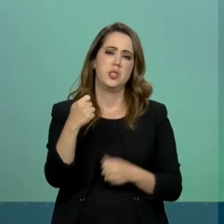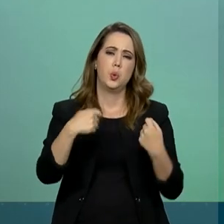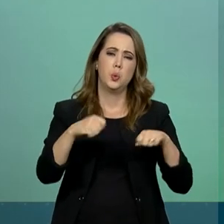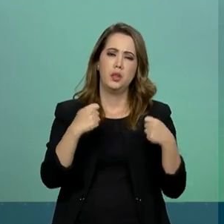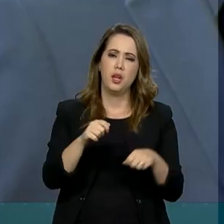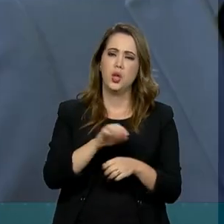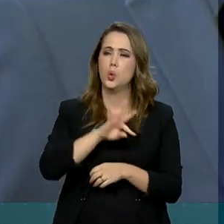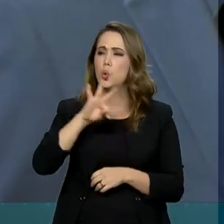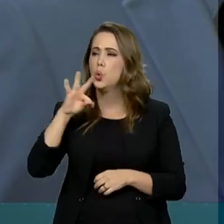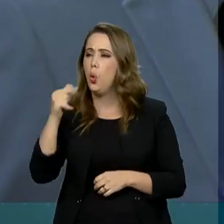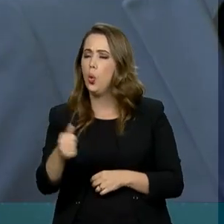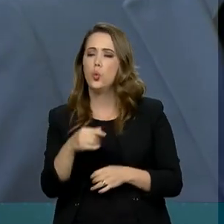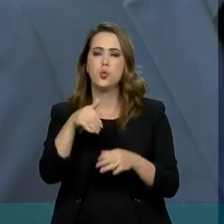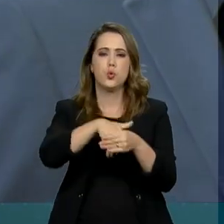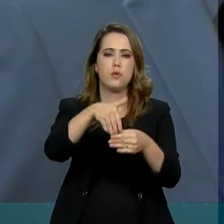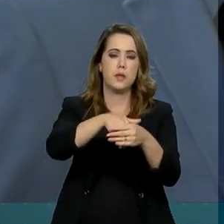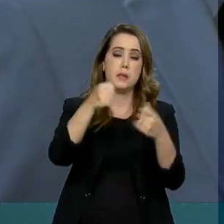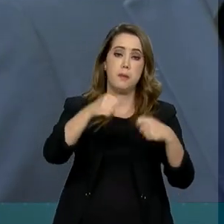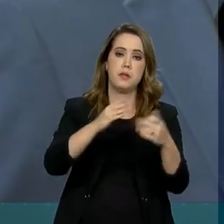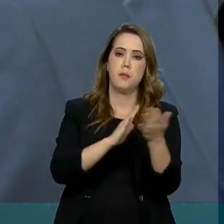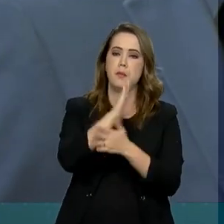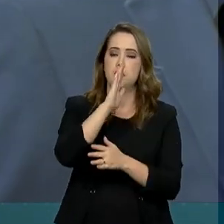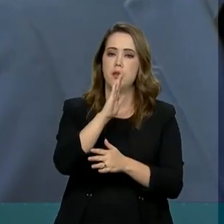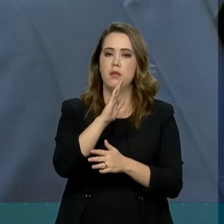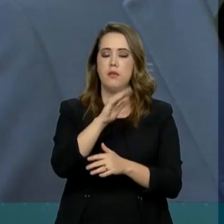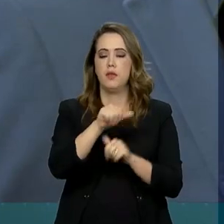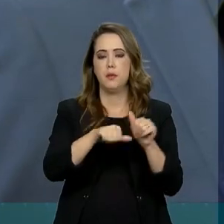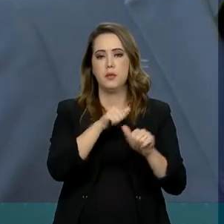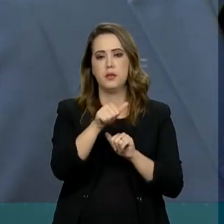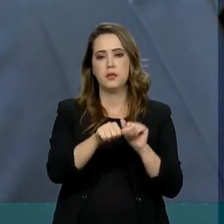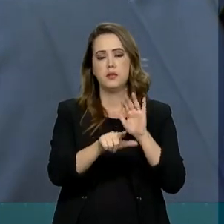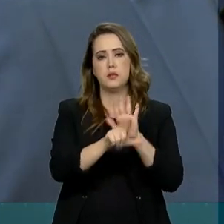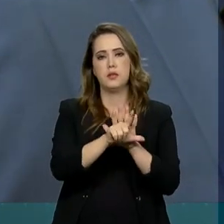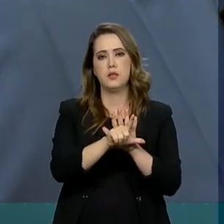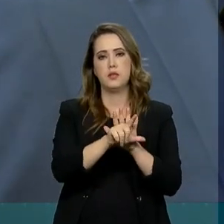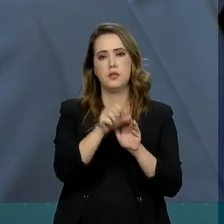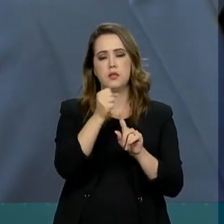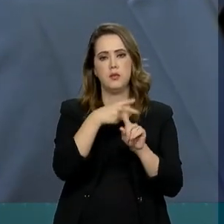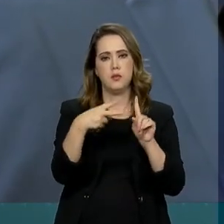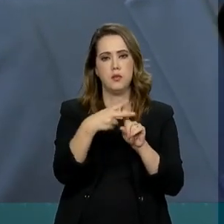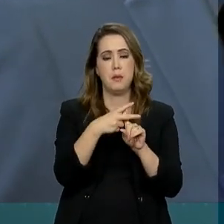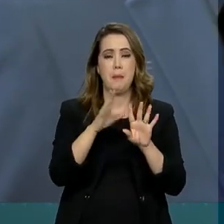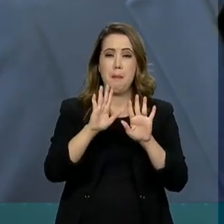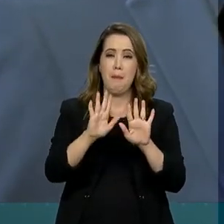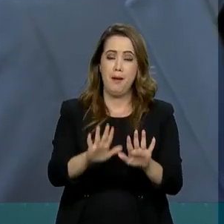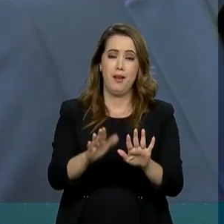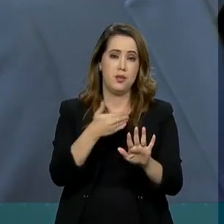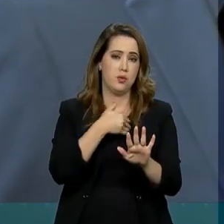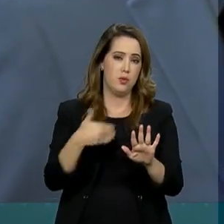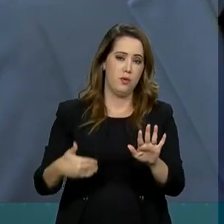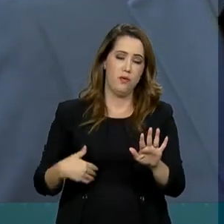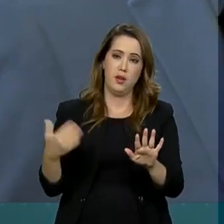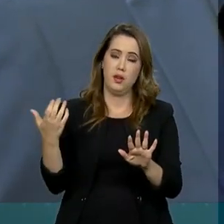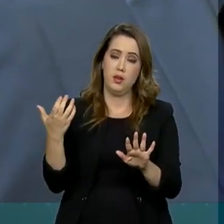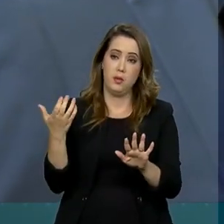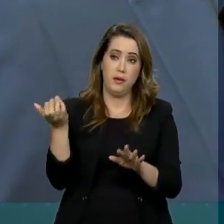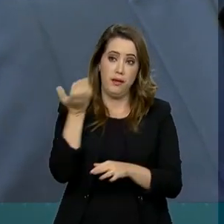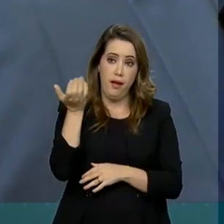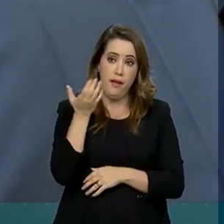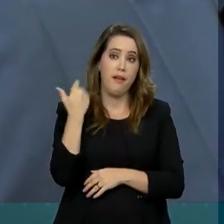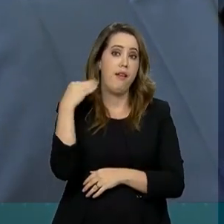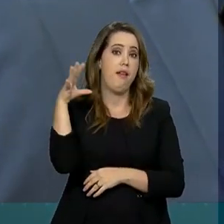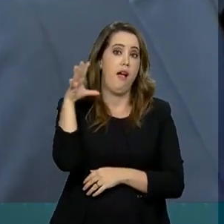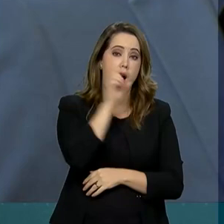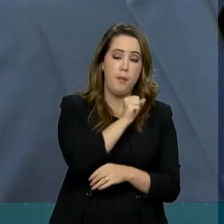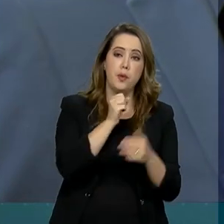pra provar recorre a reforma da previdência mesmo assim o governo quer que isso seja aprovado o mais prontamente possível é mas o planalto